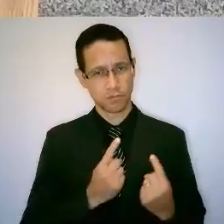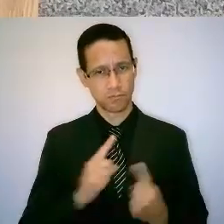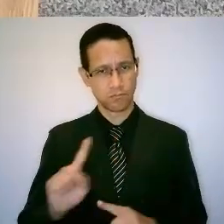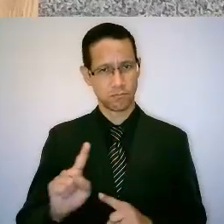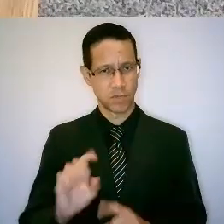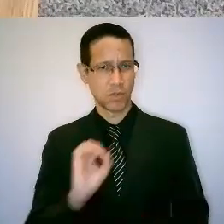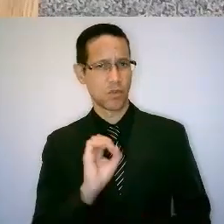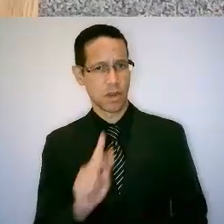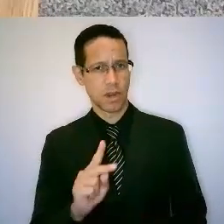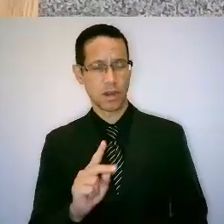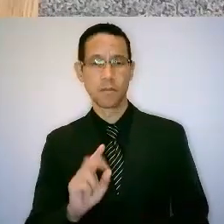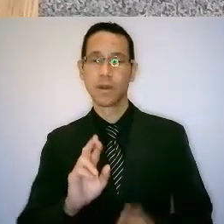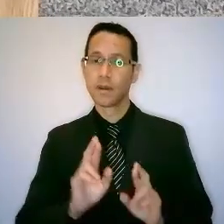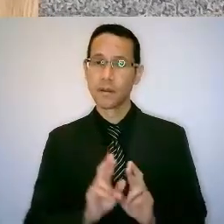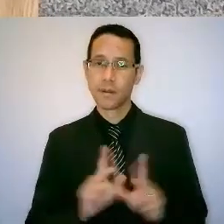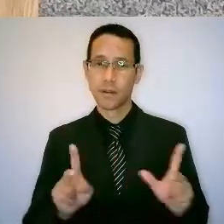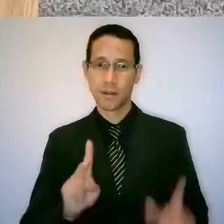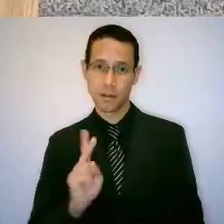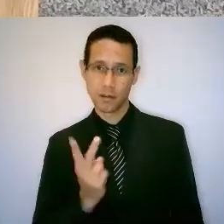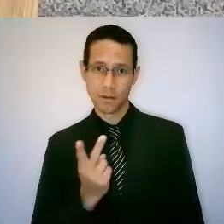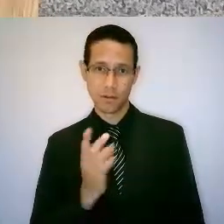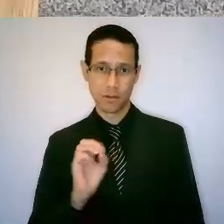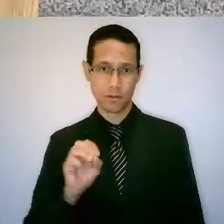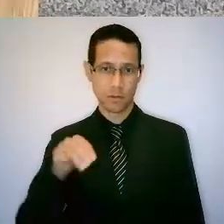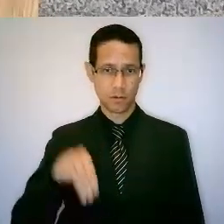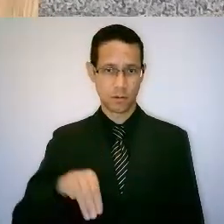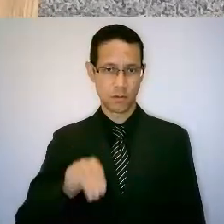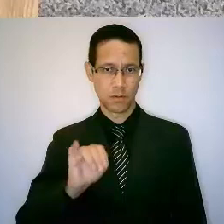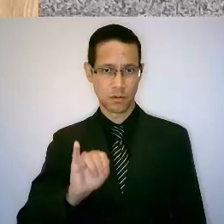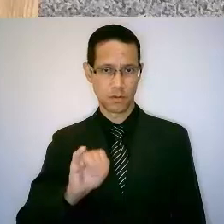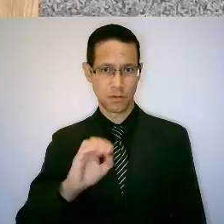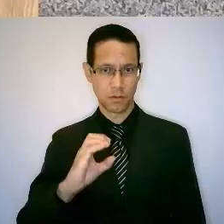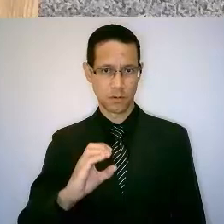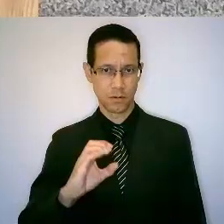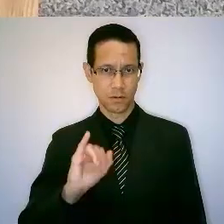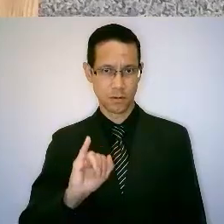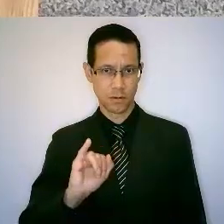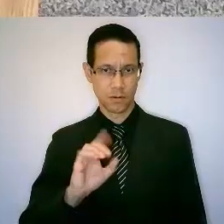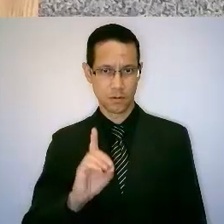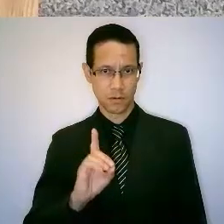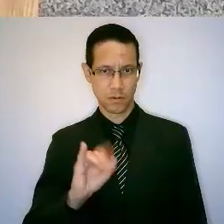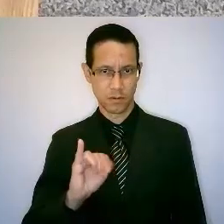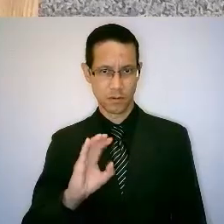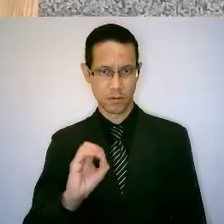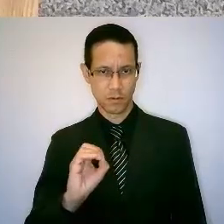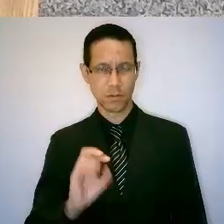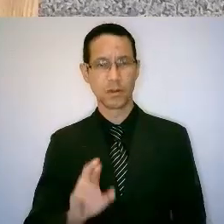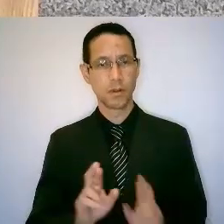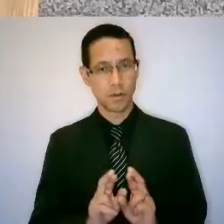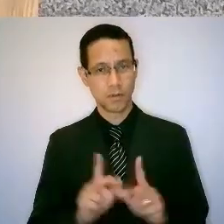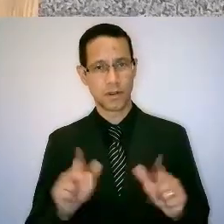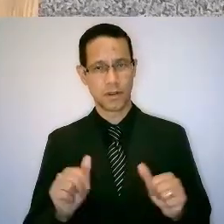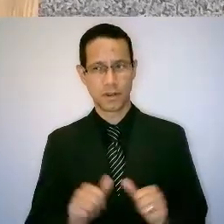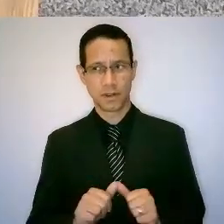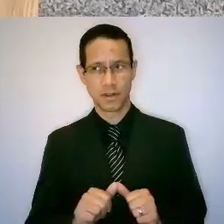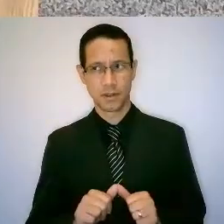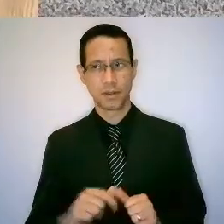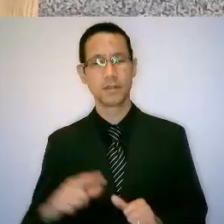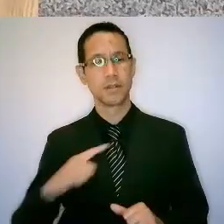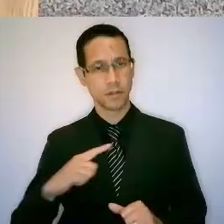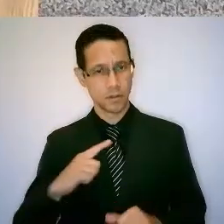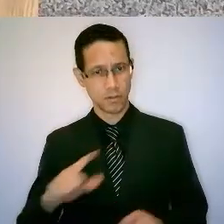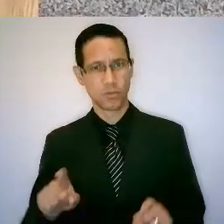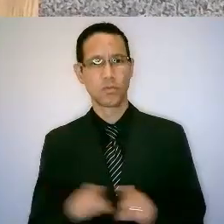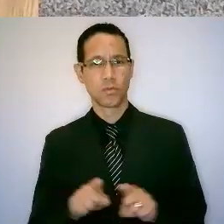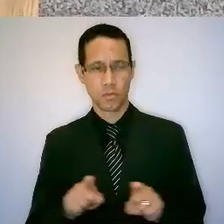homicídio para que se tenhamos um homicídio há que se ter prova e mesmo no caso da tentativa Branca excelências sabemos que é